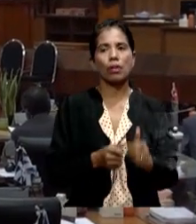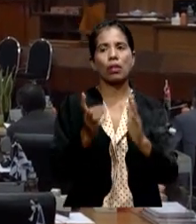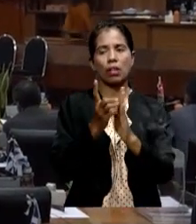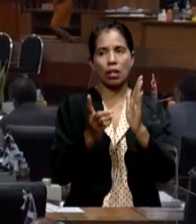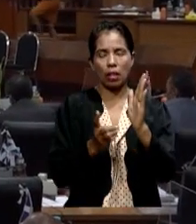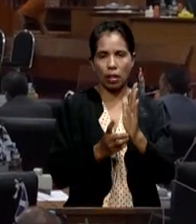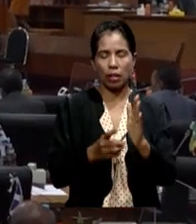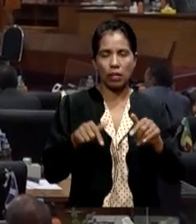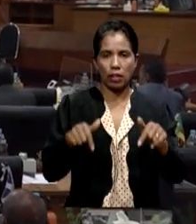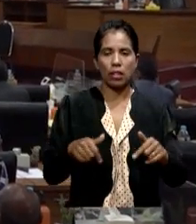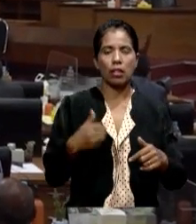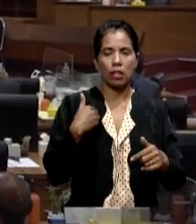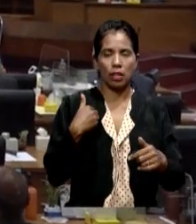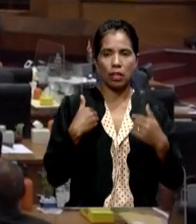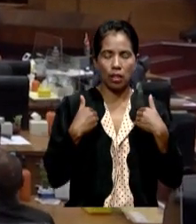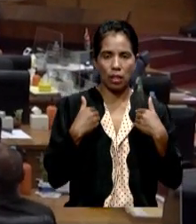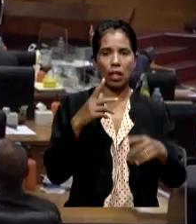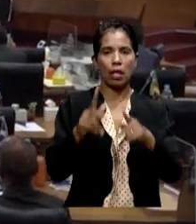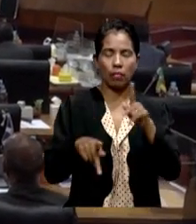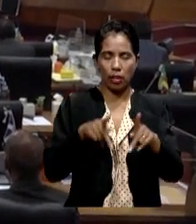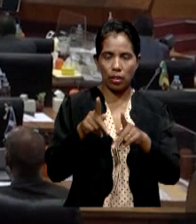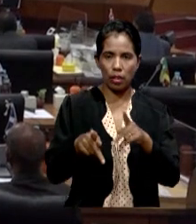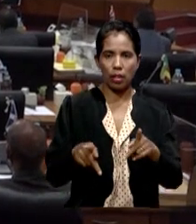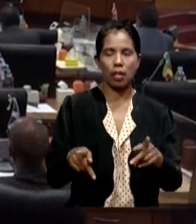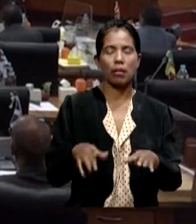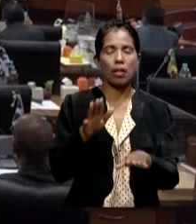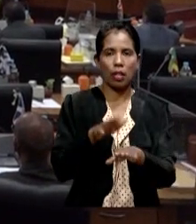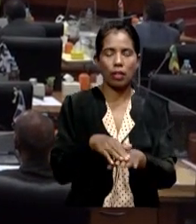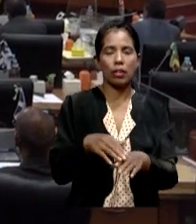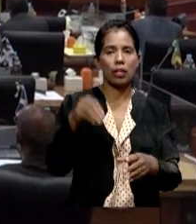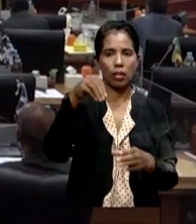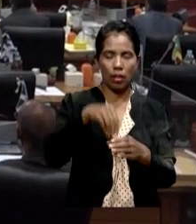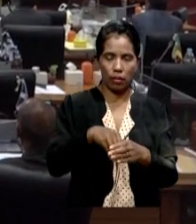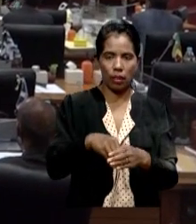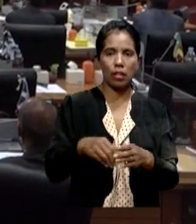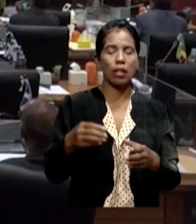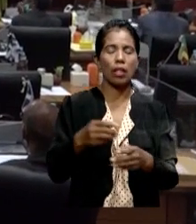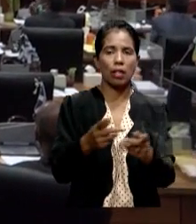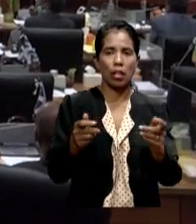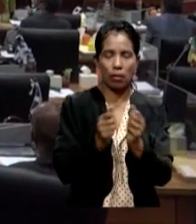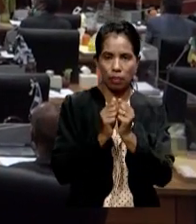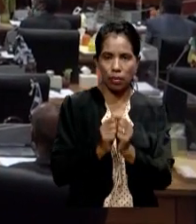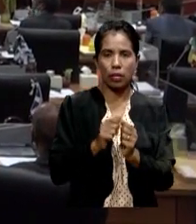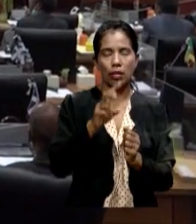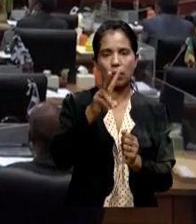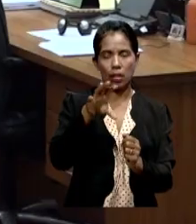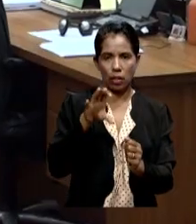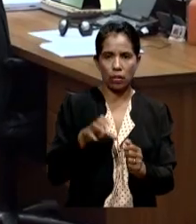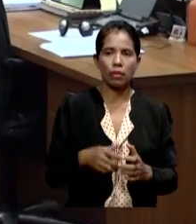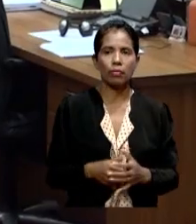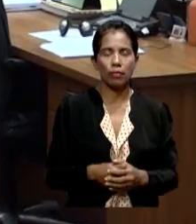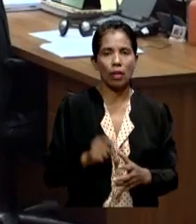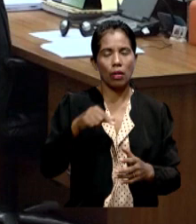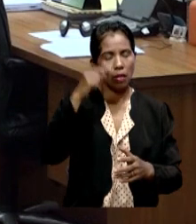provisório nebe mac iha kata comunidade nebe afeta ba construção edifício for parlamento nacional né hamutu atestroresin. No